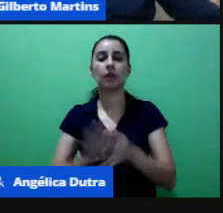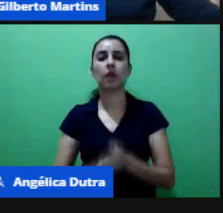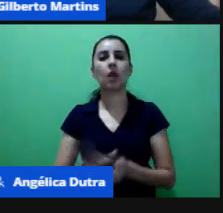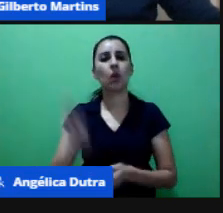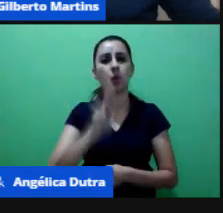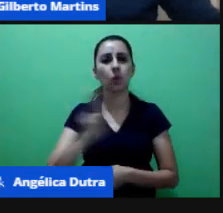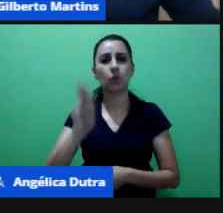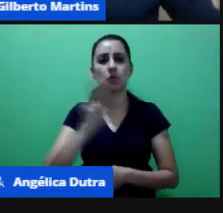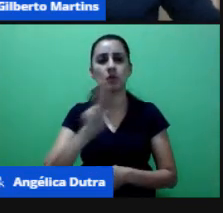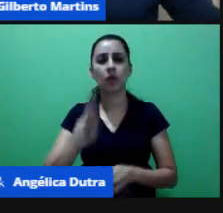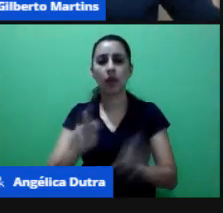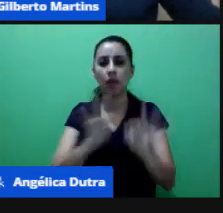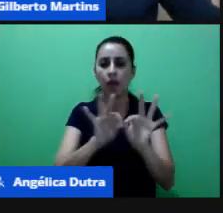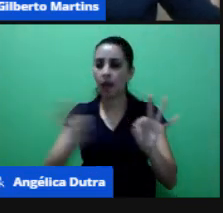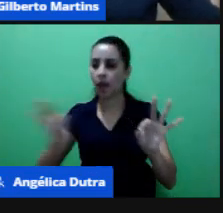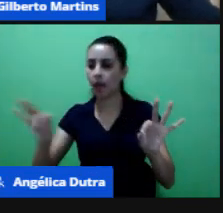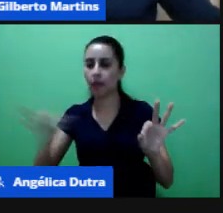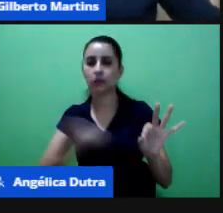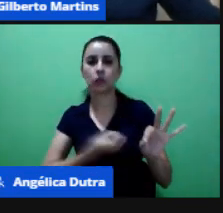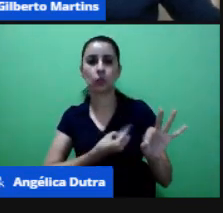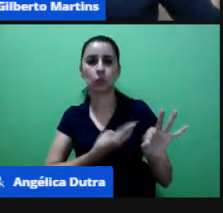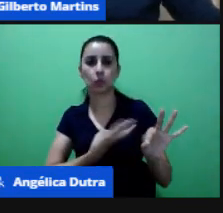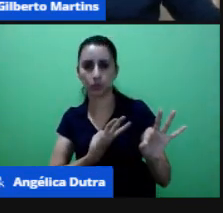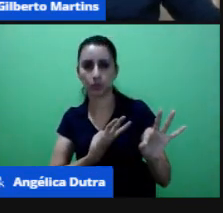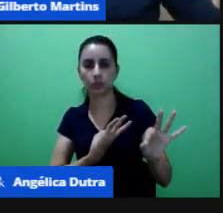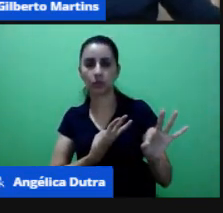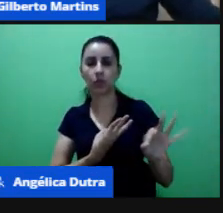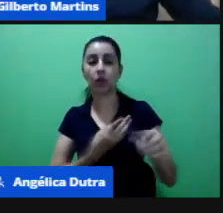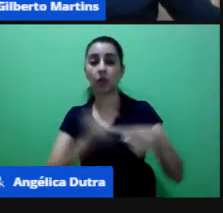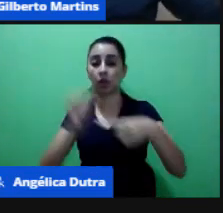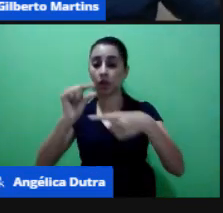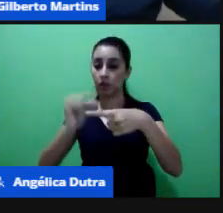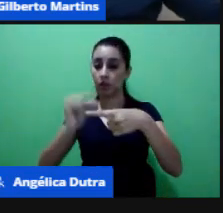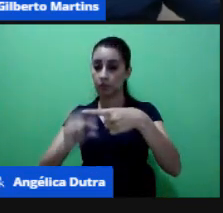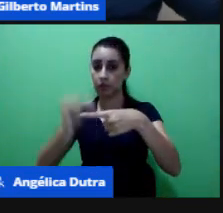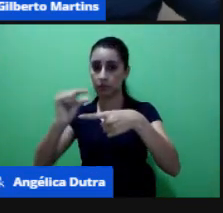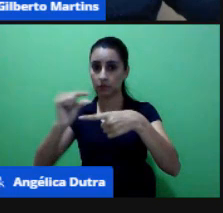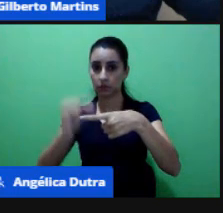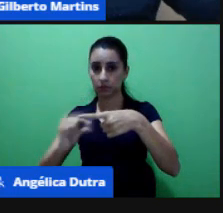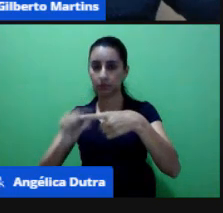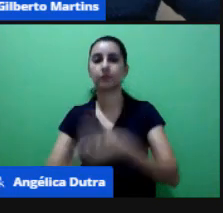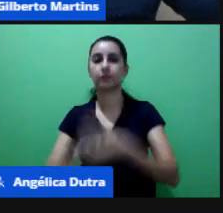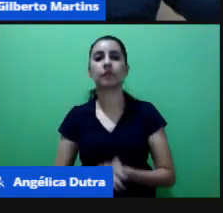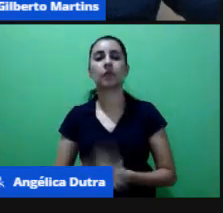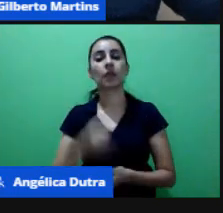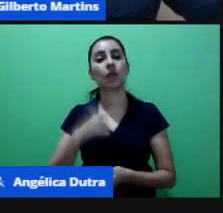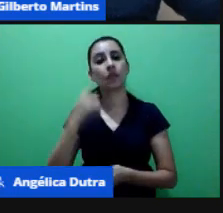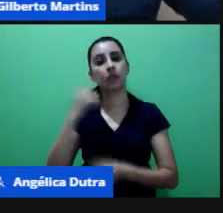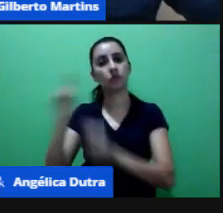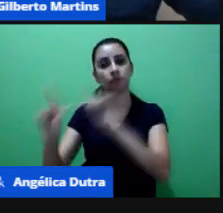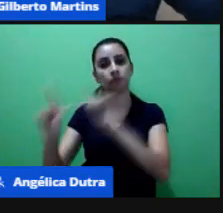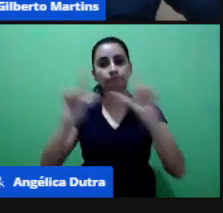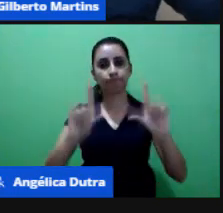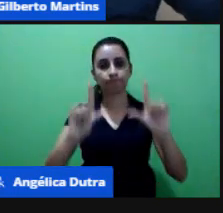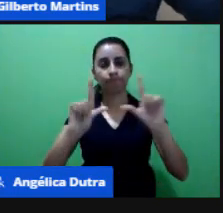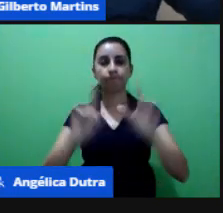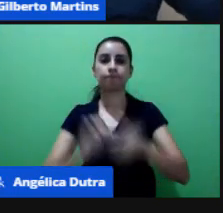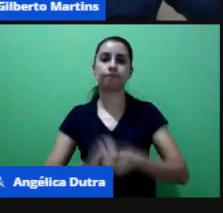reta numérica em relação à fração. Nós colocamos aí no slide, entre parênteses,